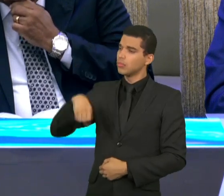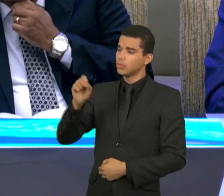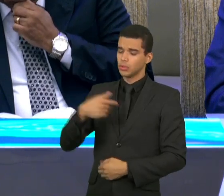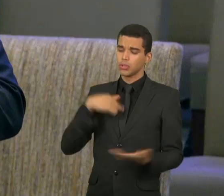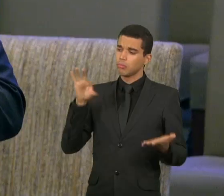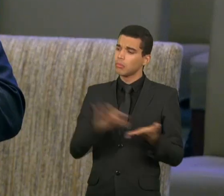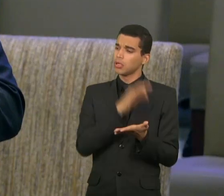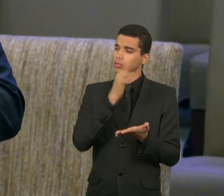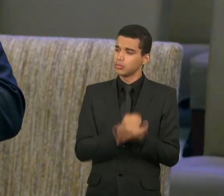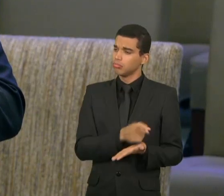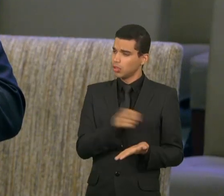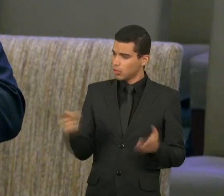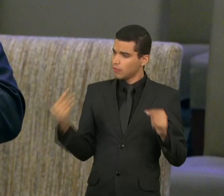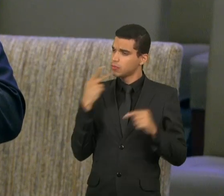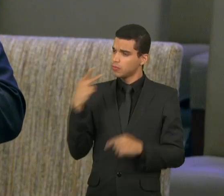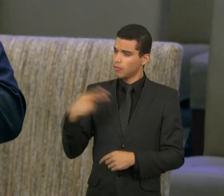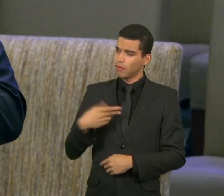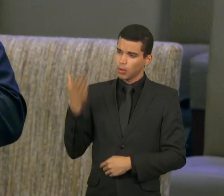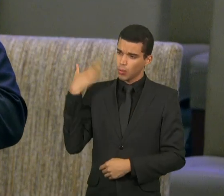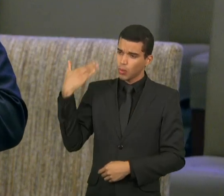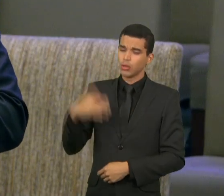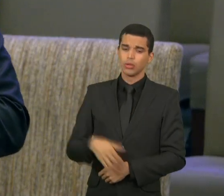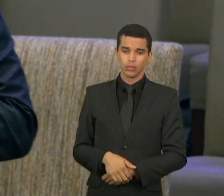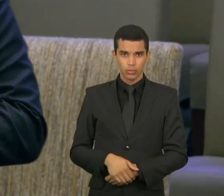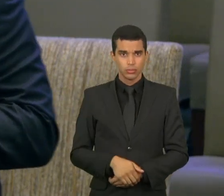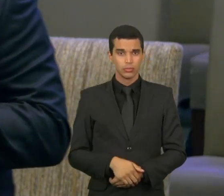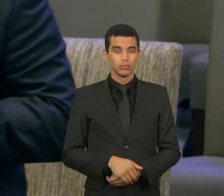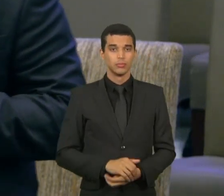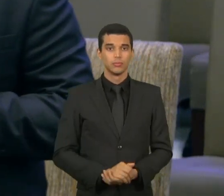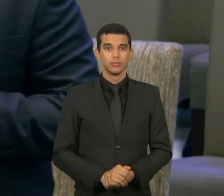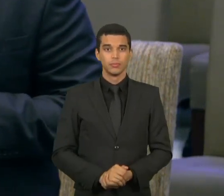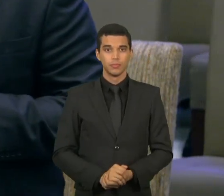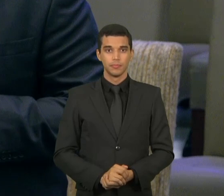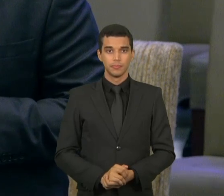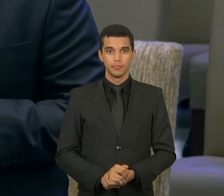medos e dos persas, que se não pode revogar.